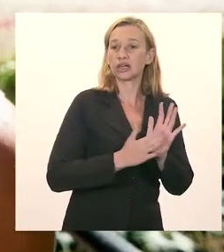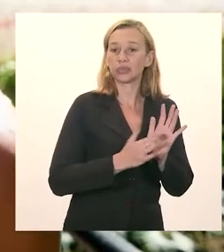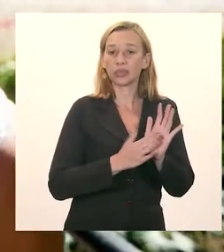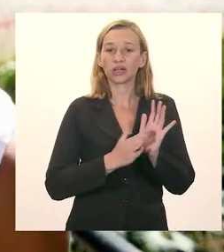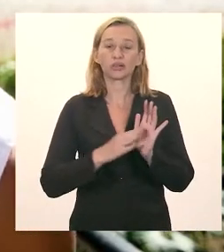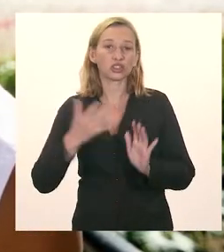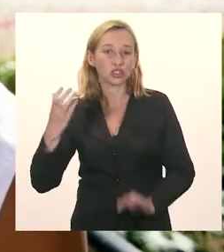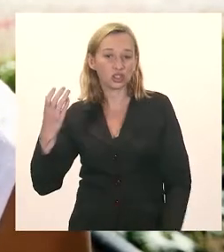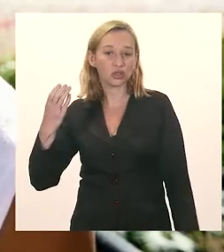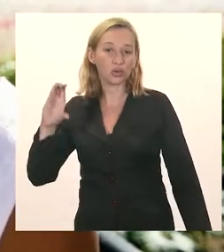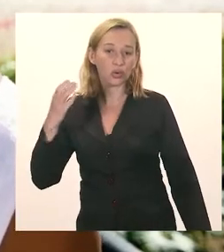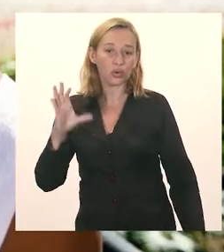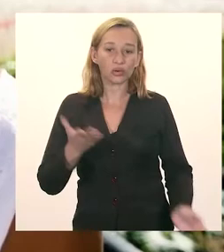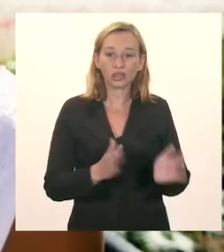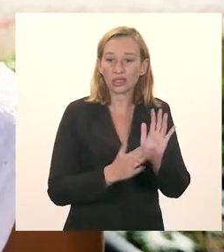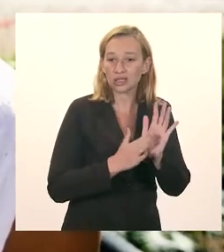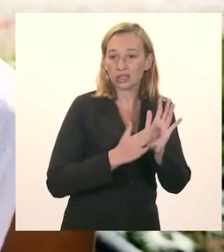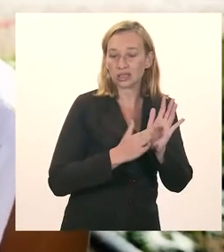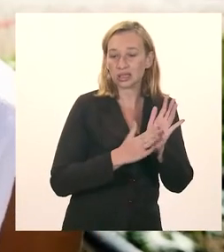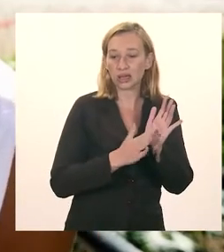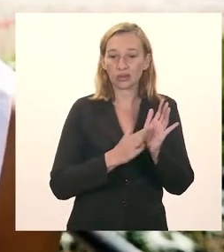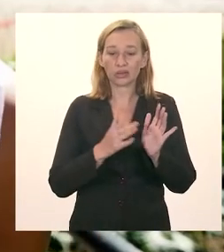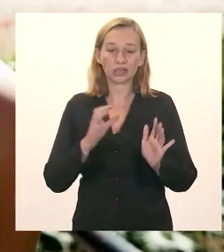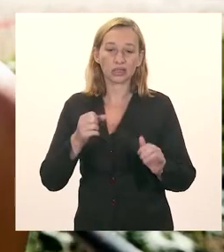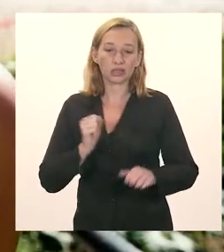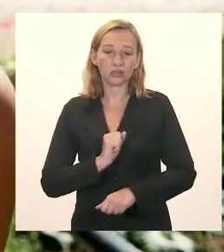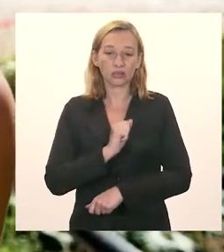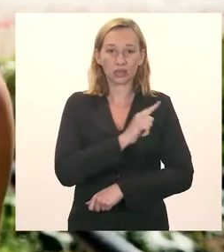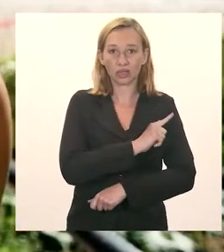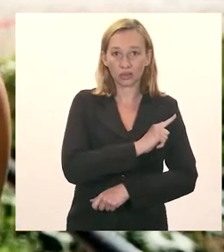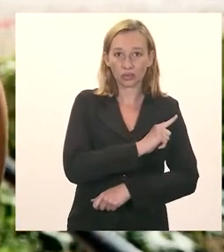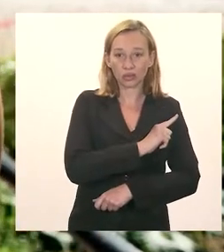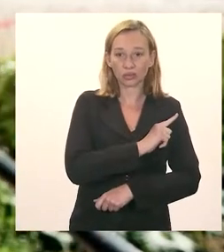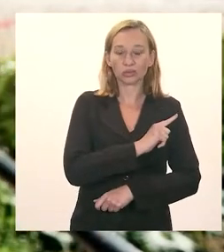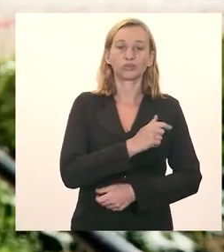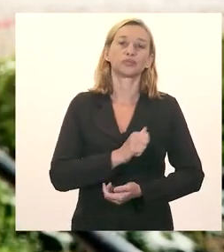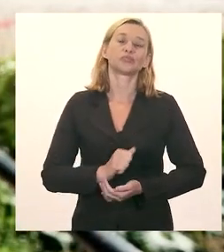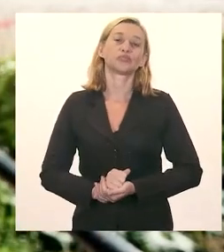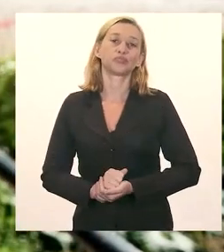Samba de Coco, Samba de Paré, São Gonçalo,